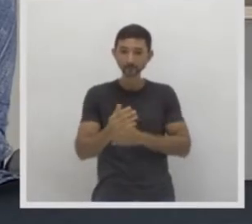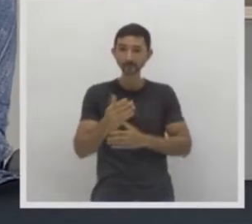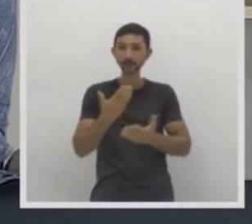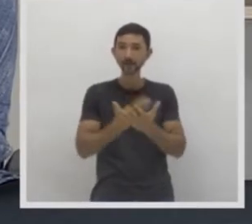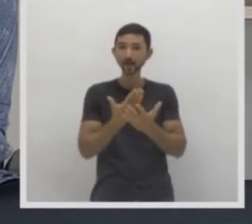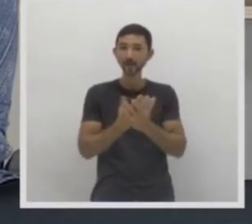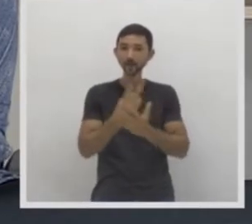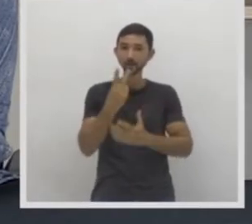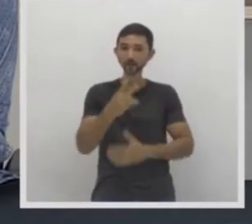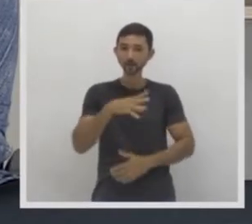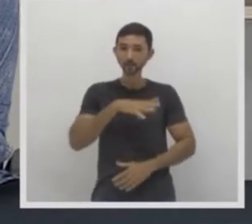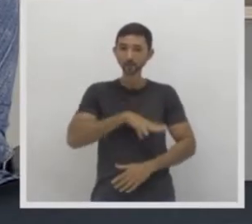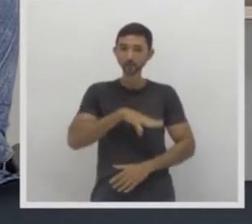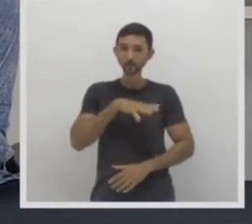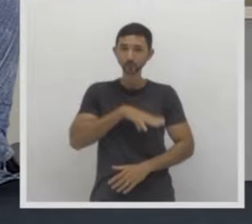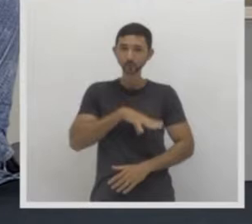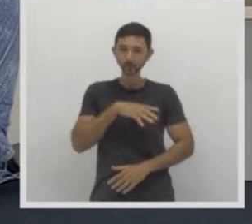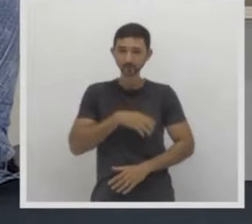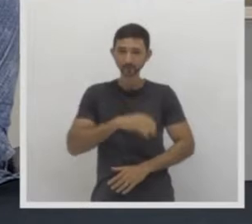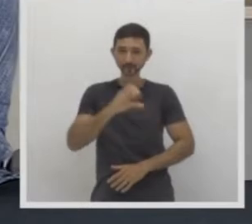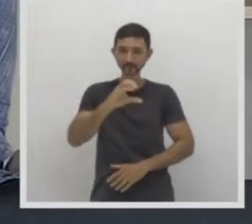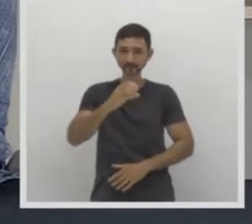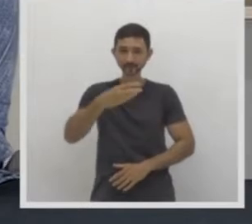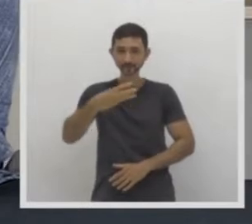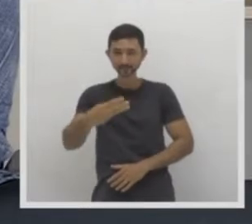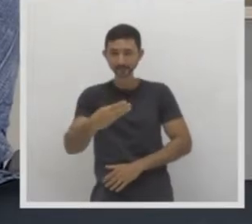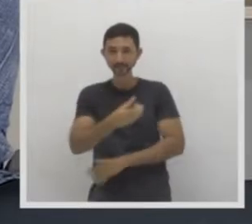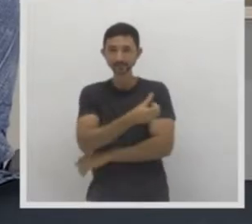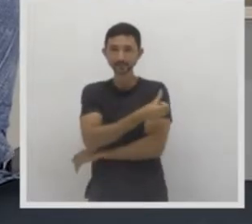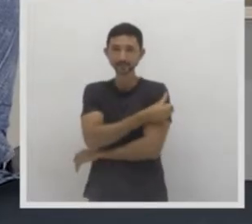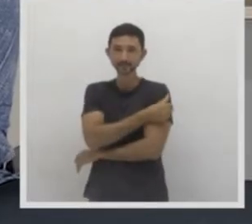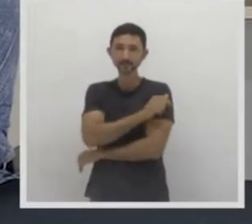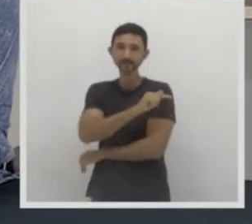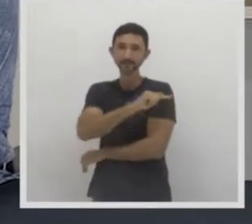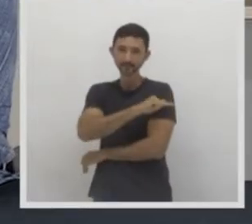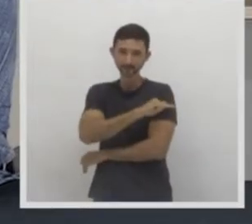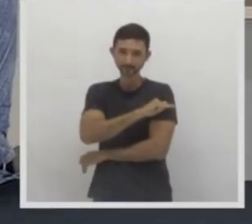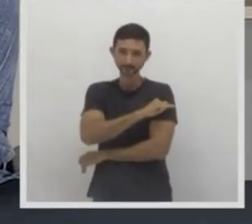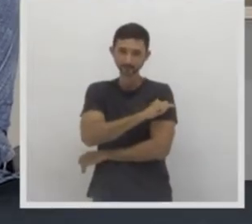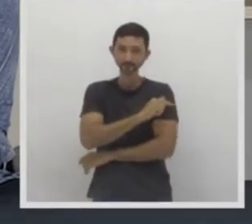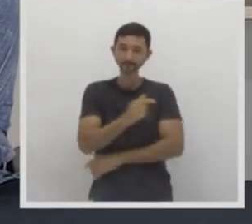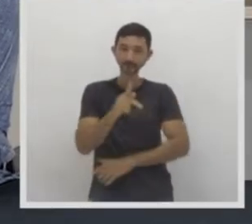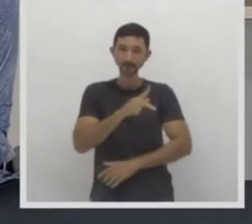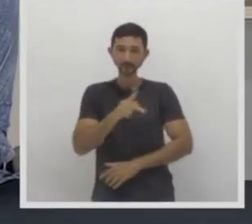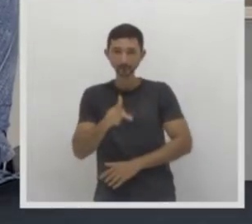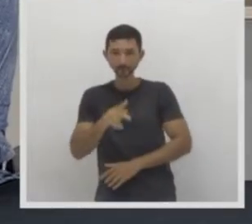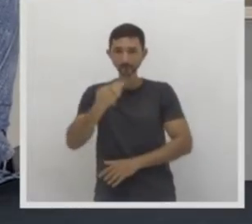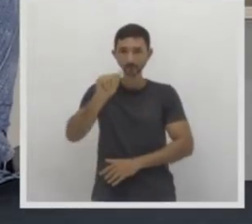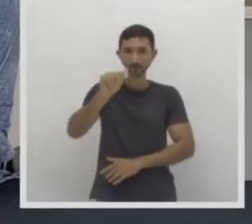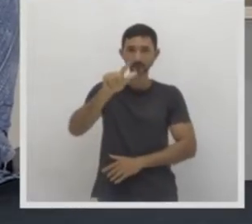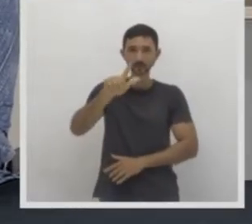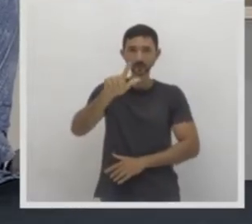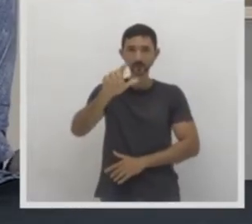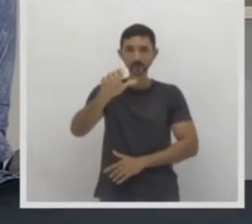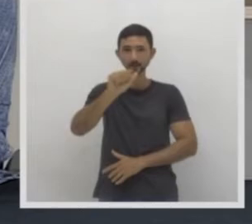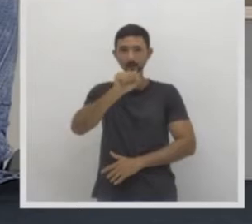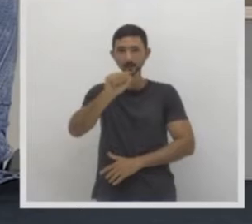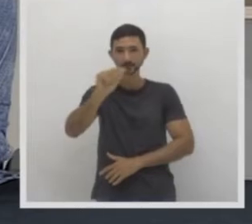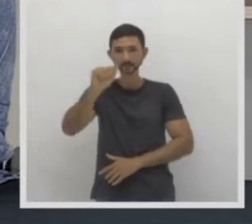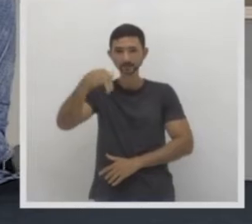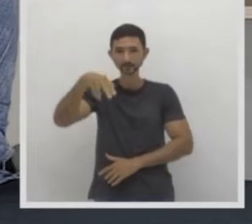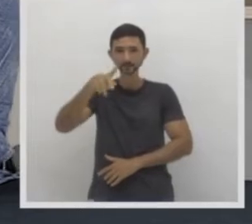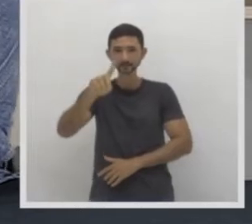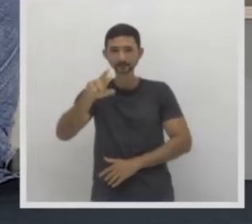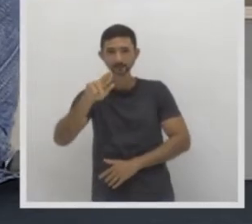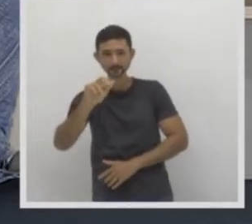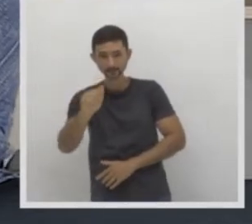Língua Portuguesa do ciclo 3, voltado para o 6º e 7º ano. Eu sou a professora Alessandra Marinho e convido você